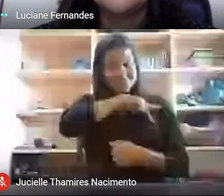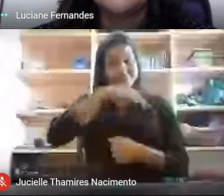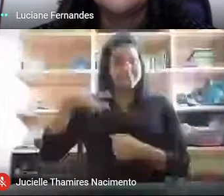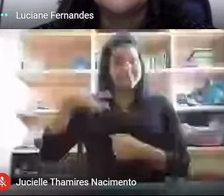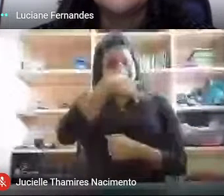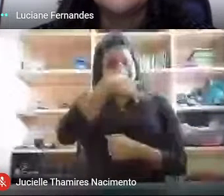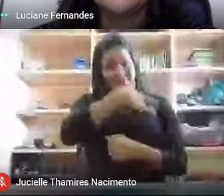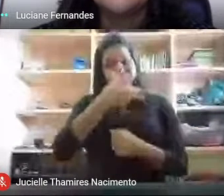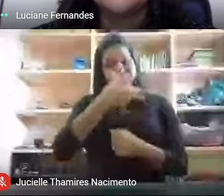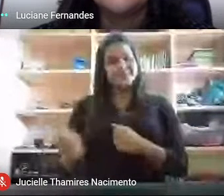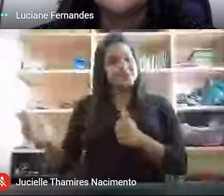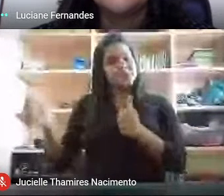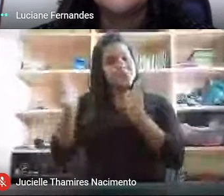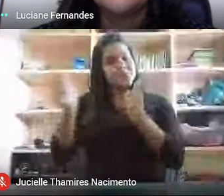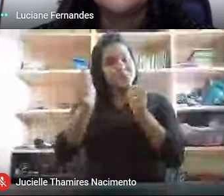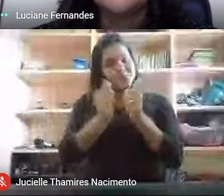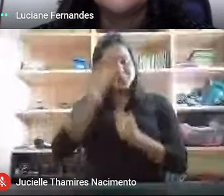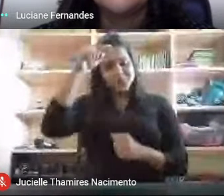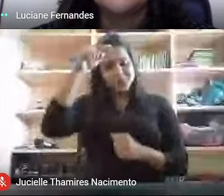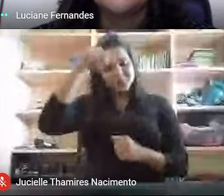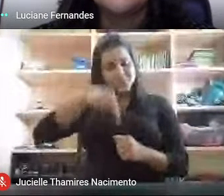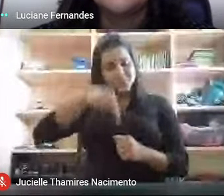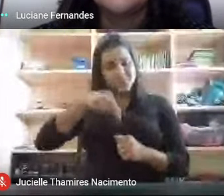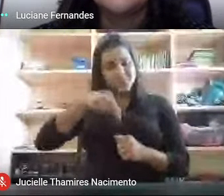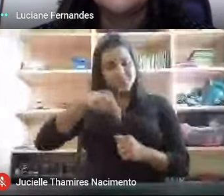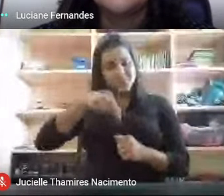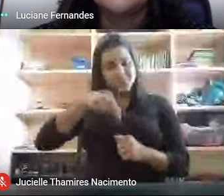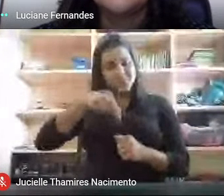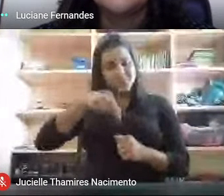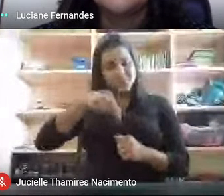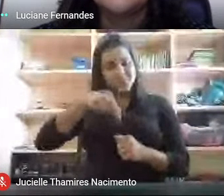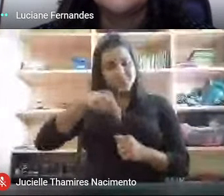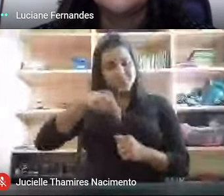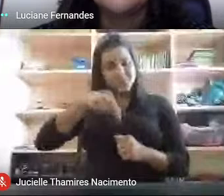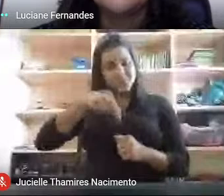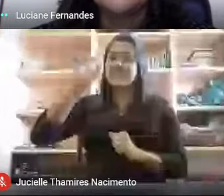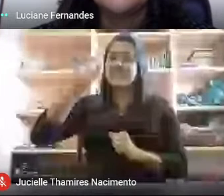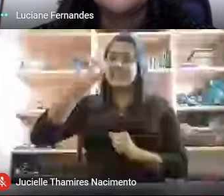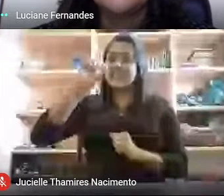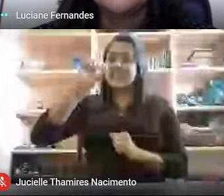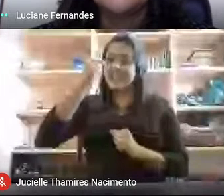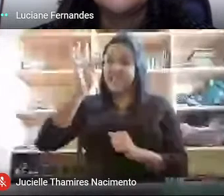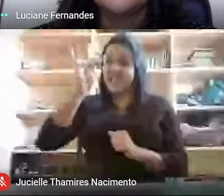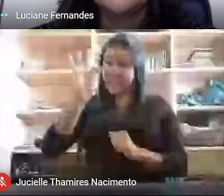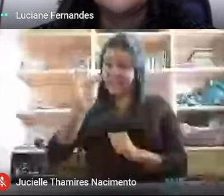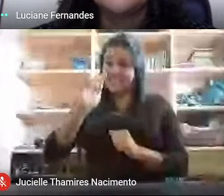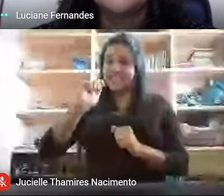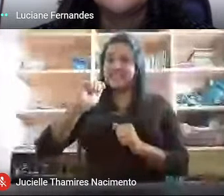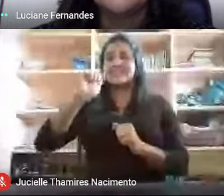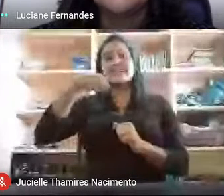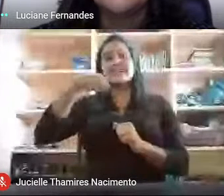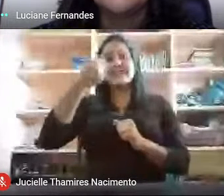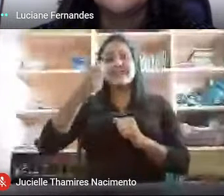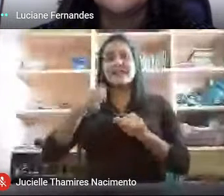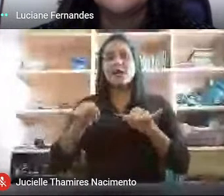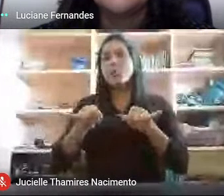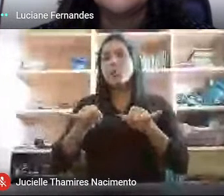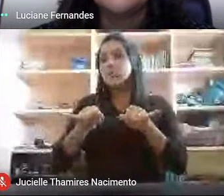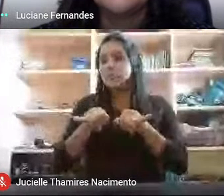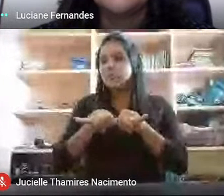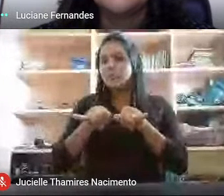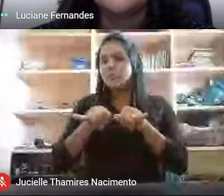IST, HIV, AIDS e Hepatites Virais da Secretaria de Estado, estão promovendo essa web em alusão ao